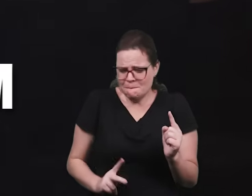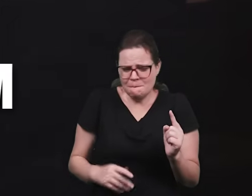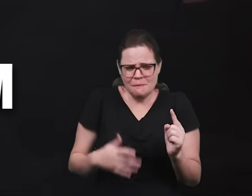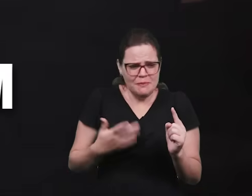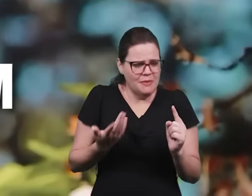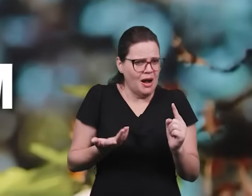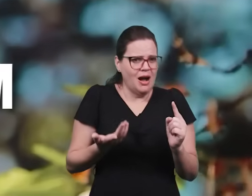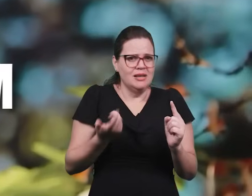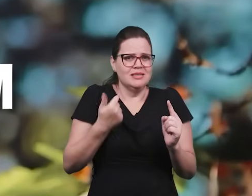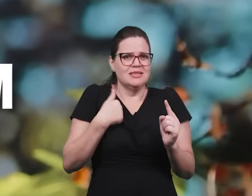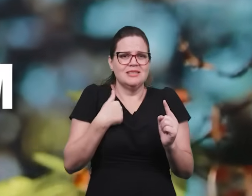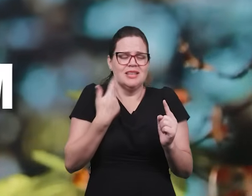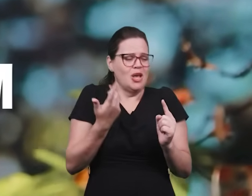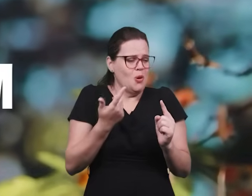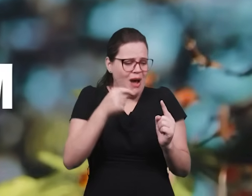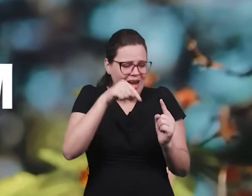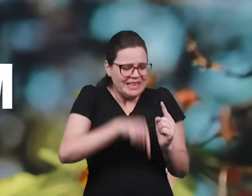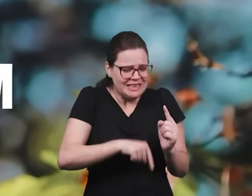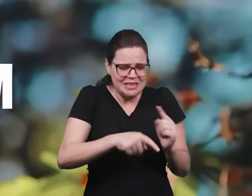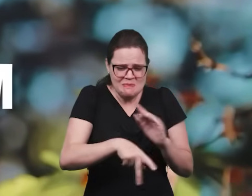descanso a mim